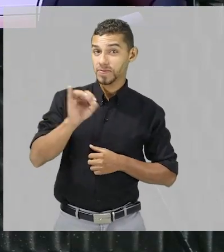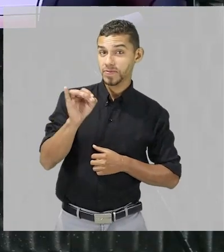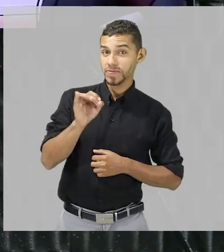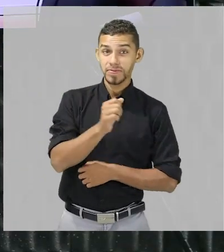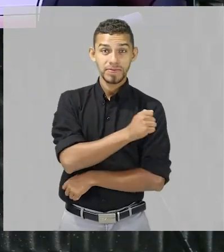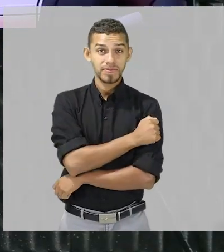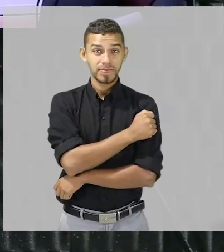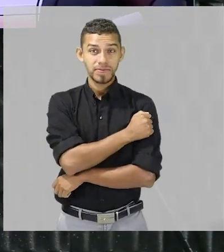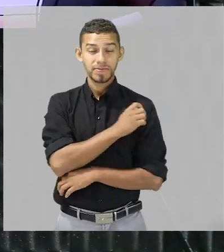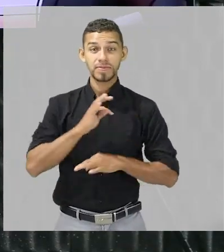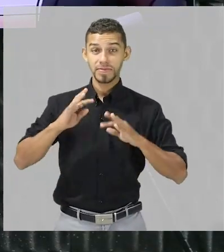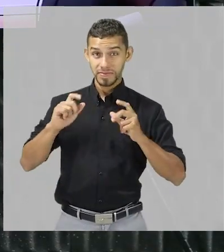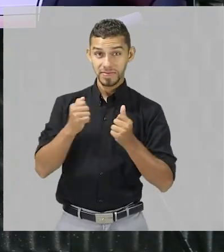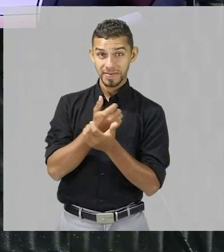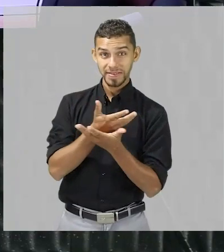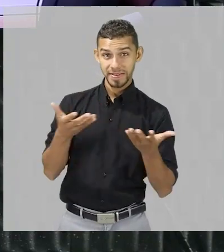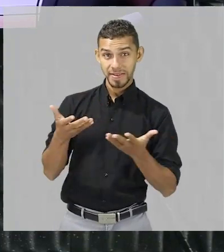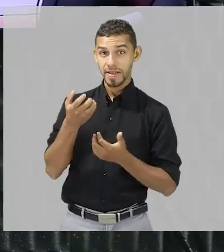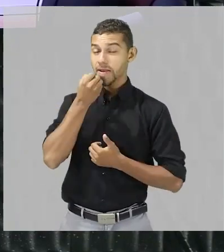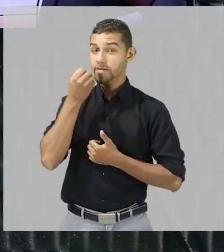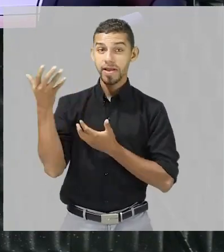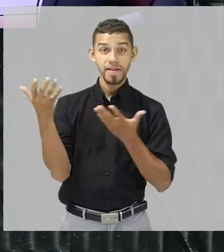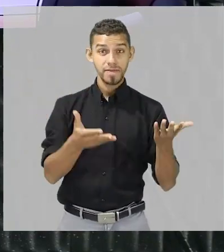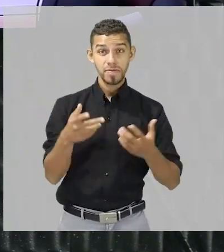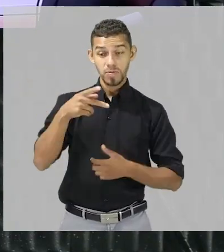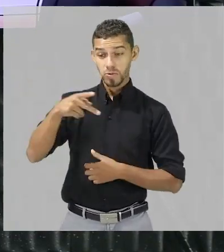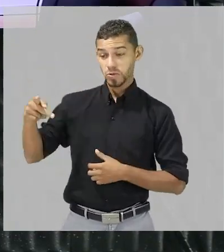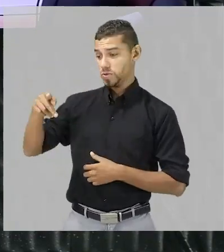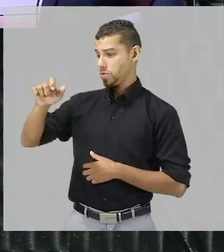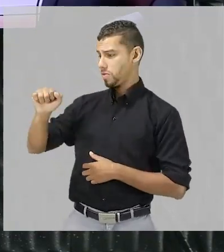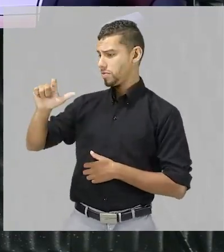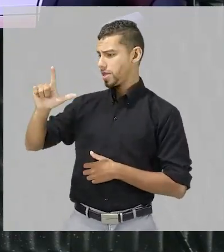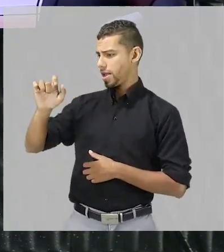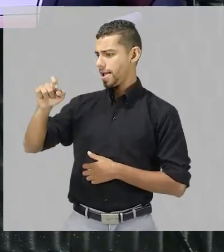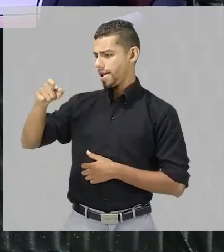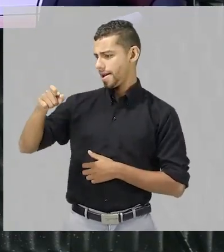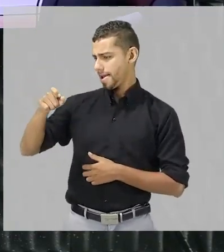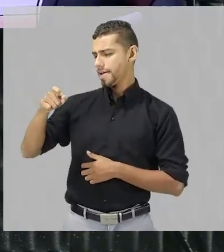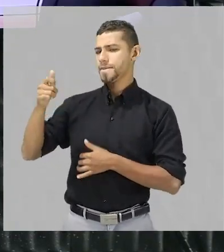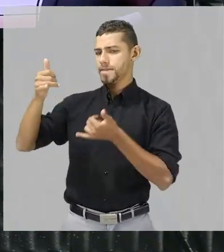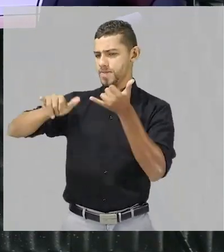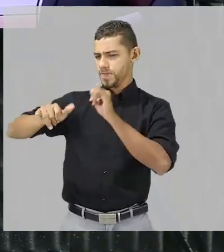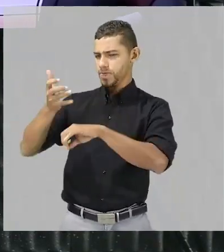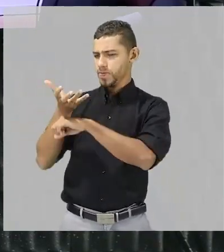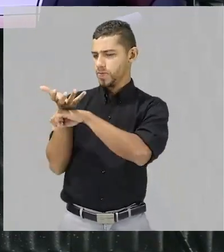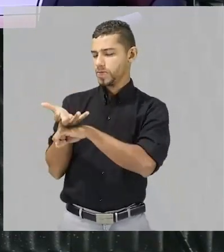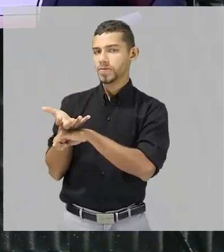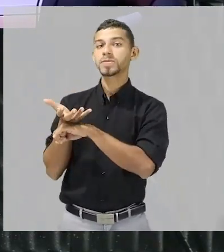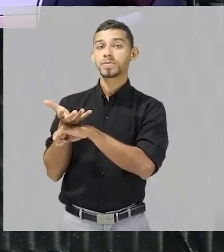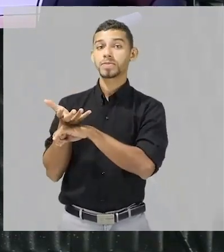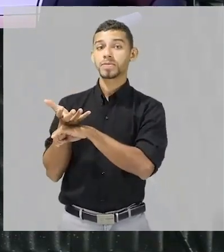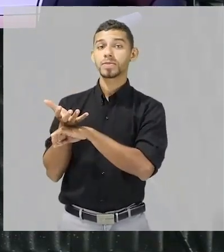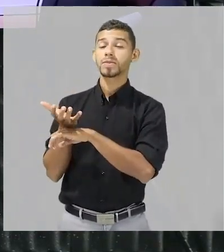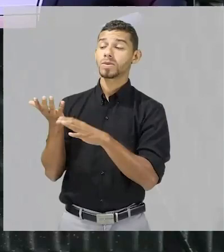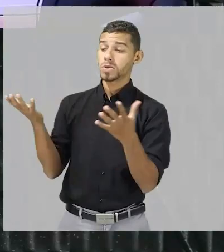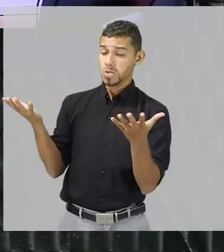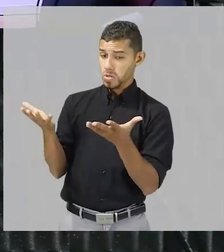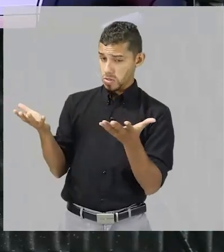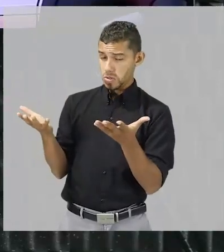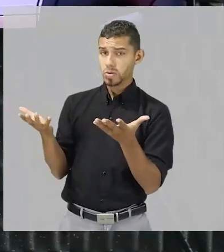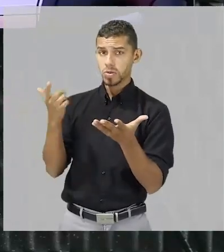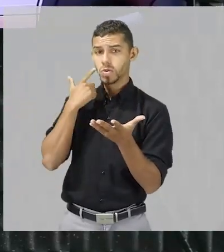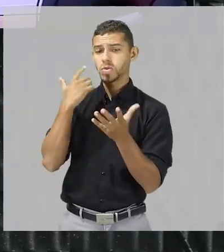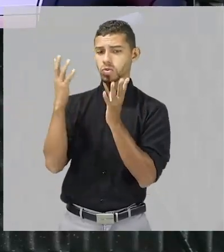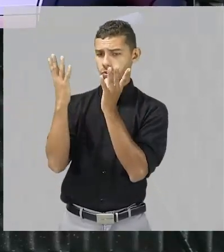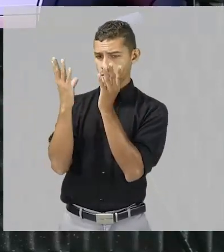Olá, turma, sejam todos bem-vindos. Sou o professor Alex Ferreira, professor de Química da plataforma Gonçalves Dias. Tudo bem, turminha? Mais um vídeo na